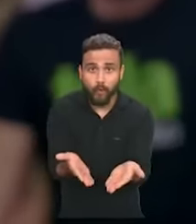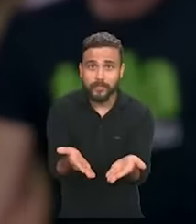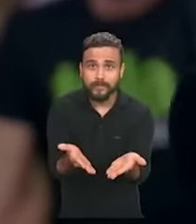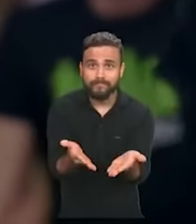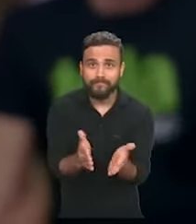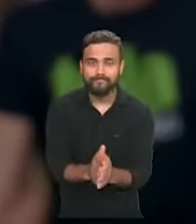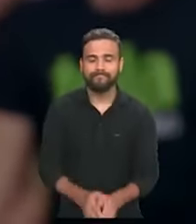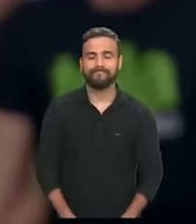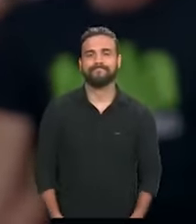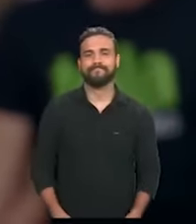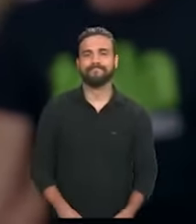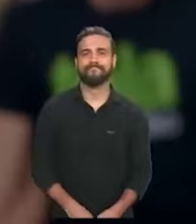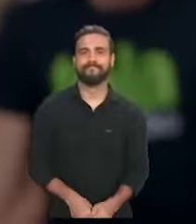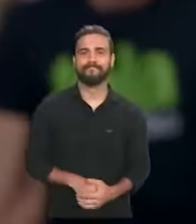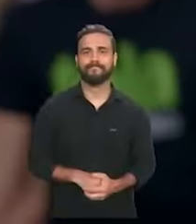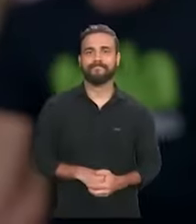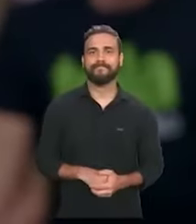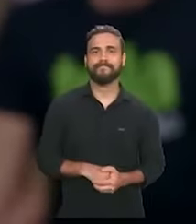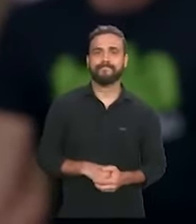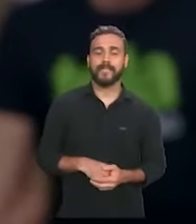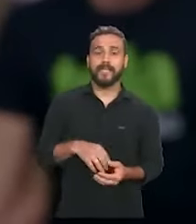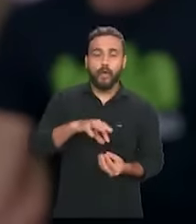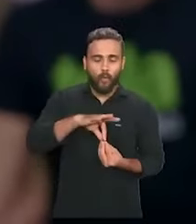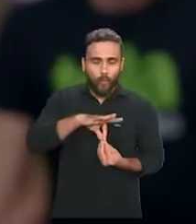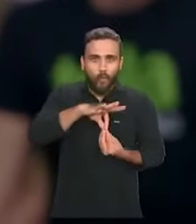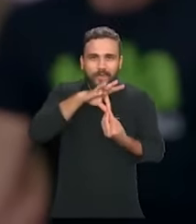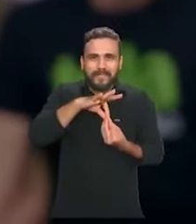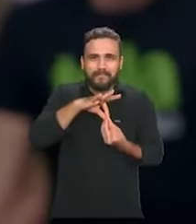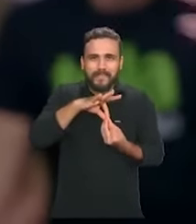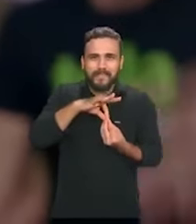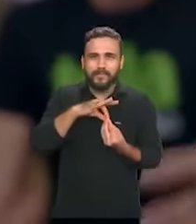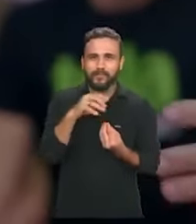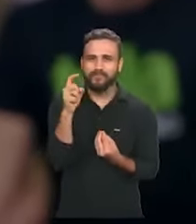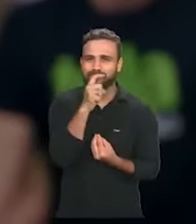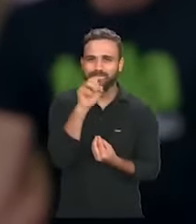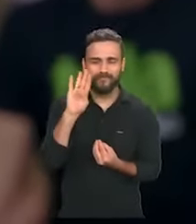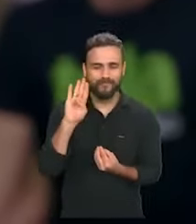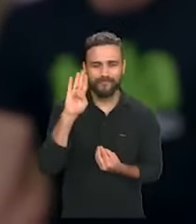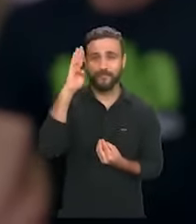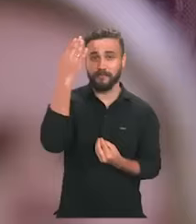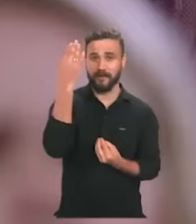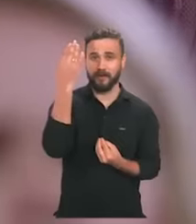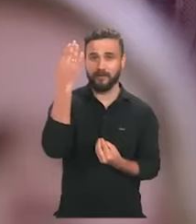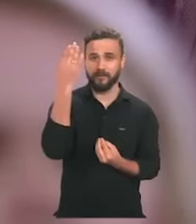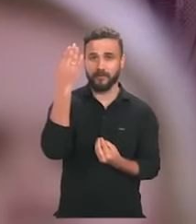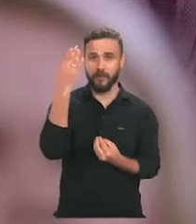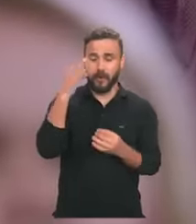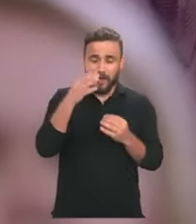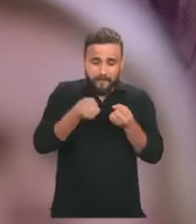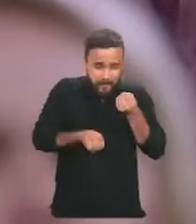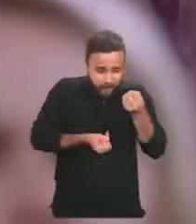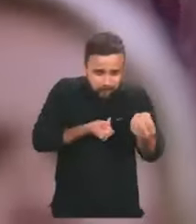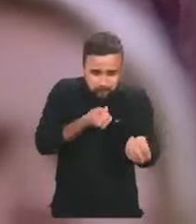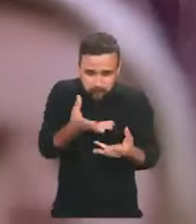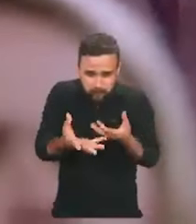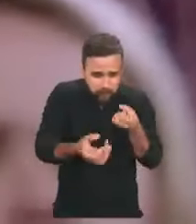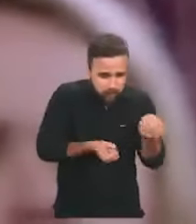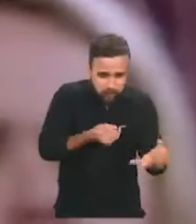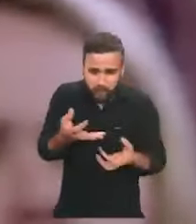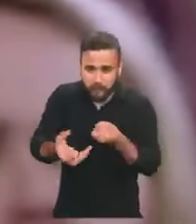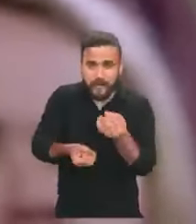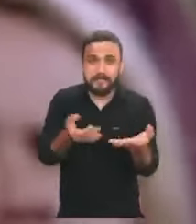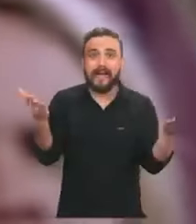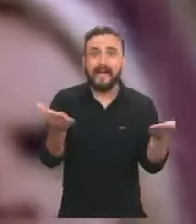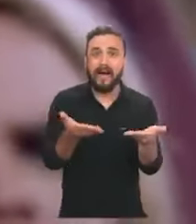Paulo fala nos últimos dias alguns apostatarão da Fé dando ouvidos a espíritos enganadores e doutrinas de demônios